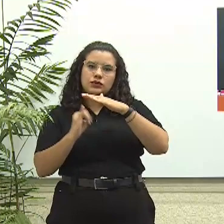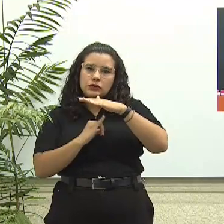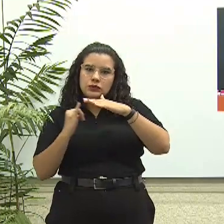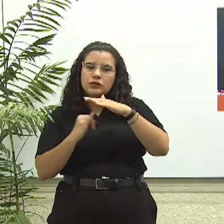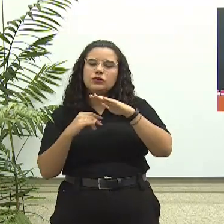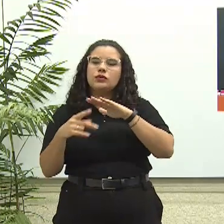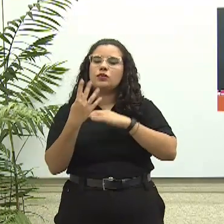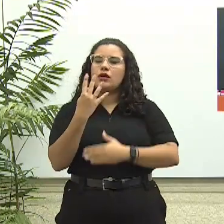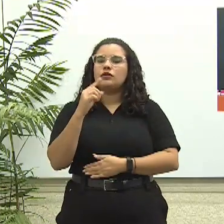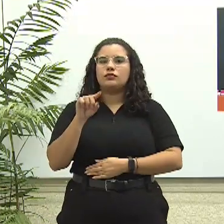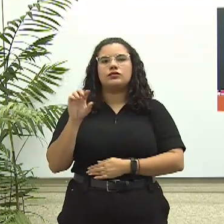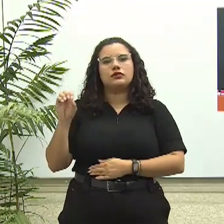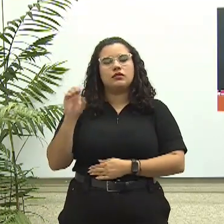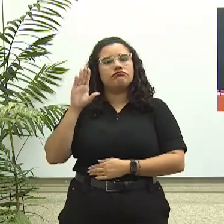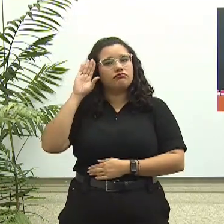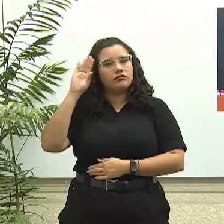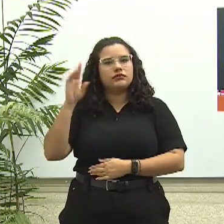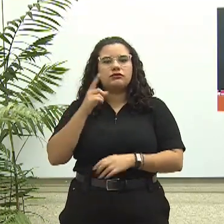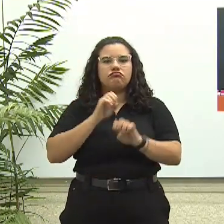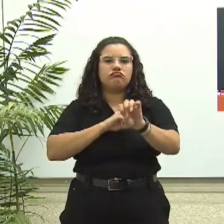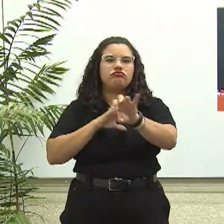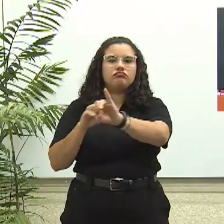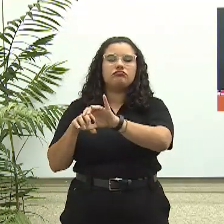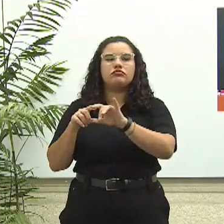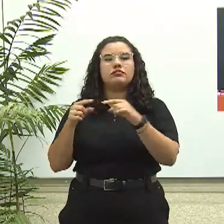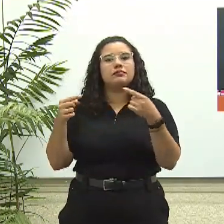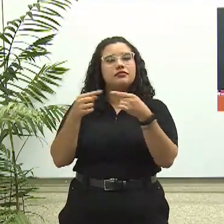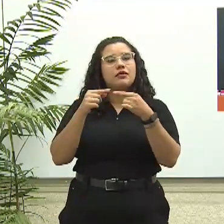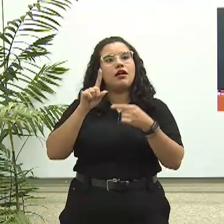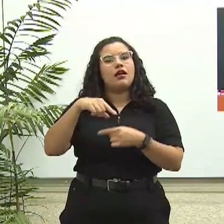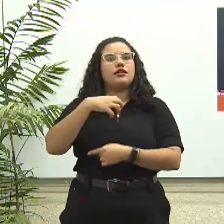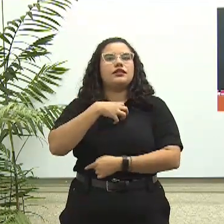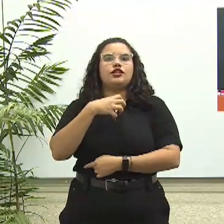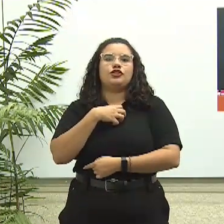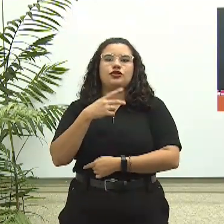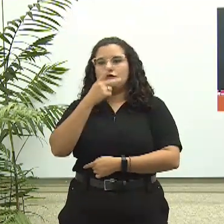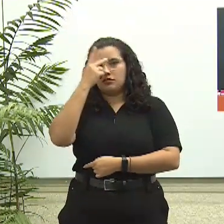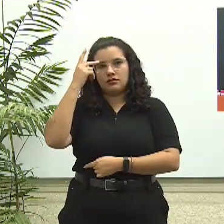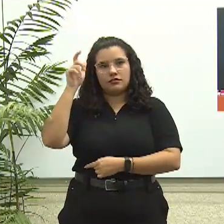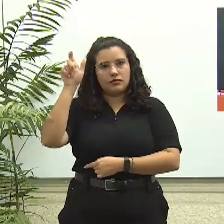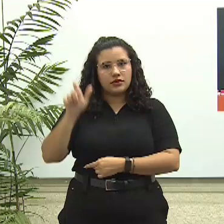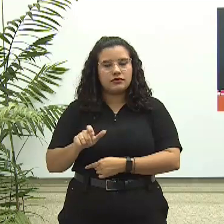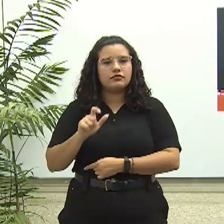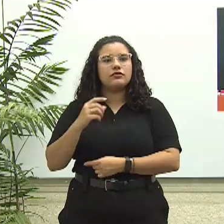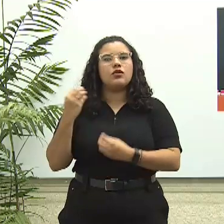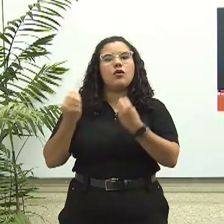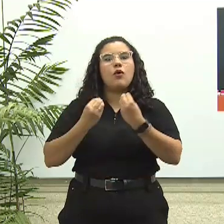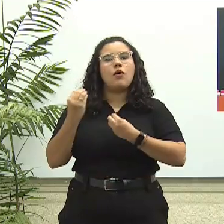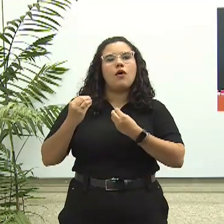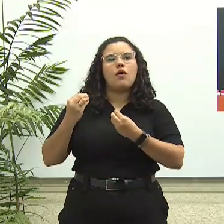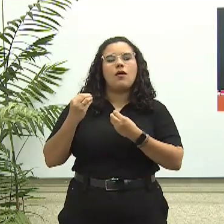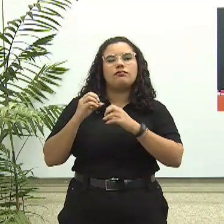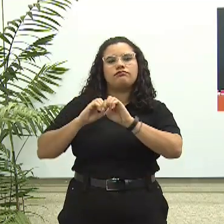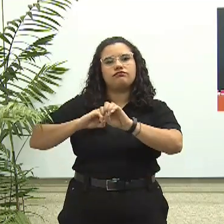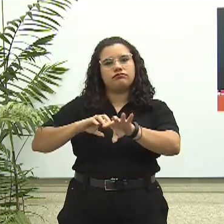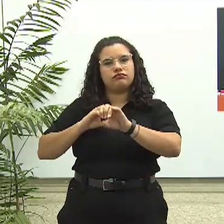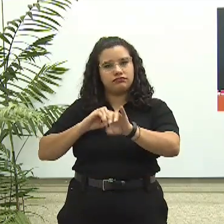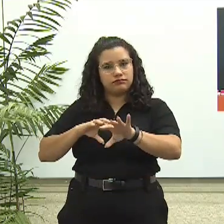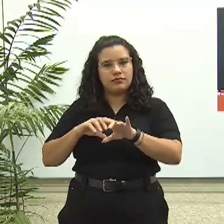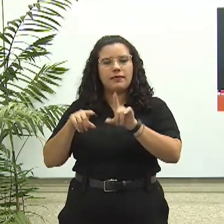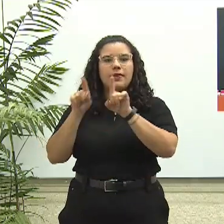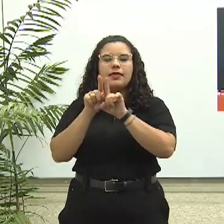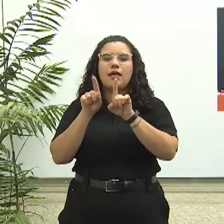com a educação com a sala de aula isso não esse é o sentido do docente da precarização da da do trabalho do docente uma